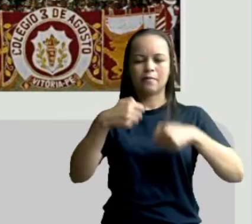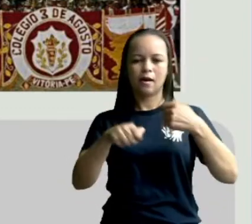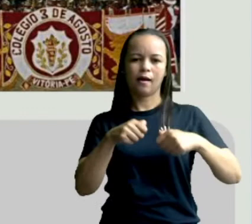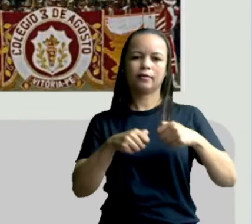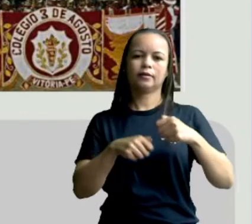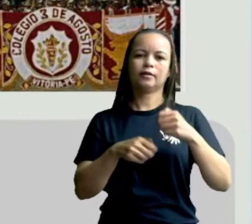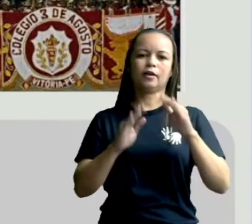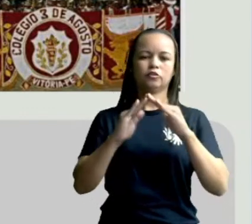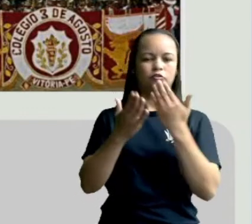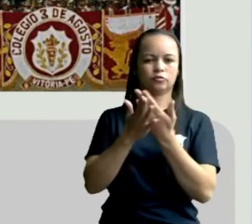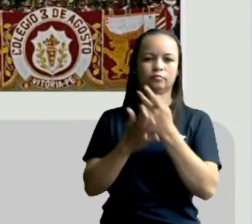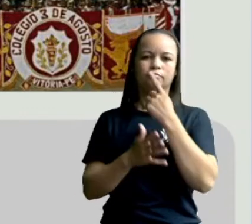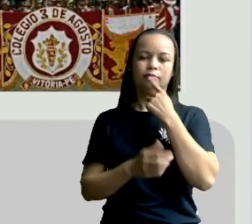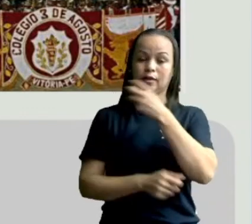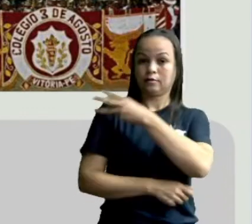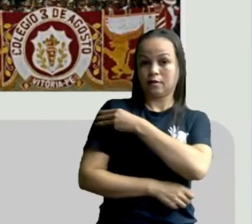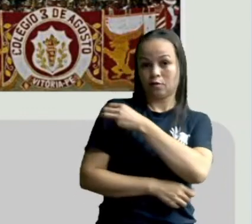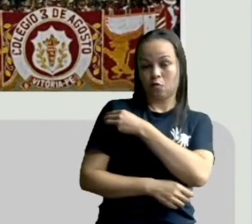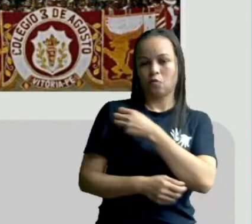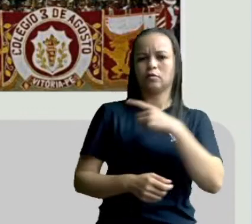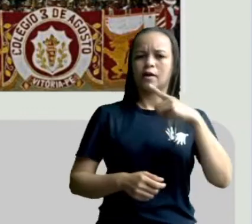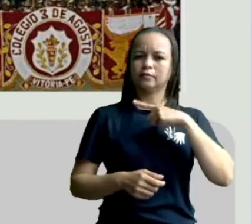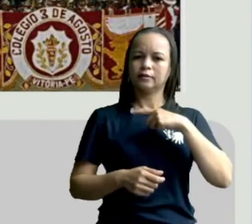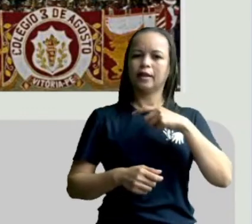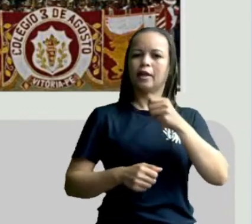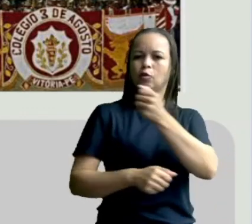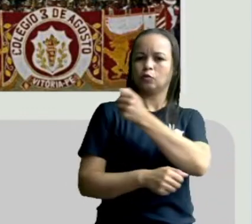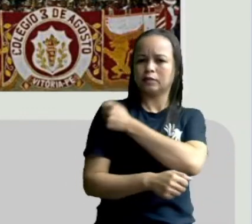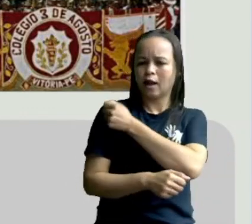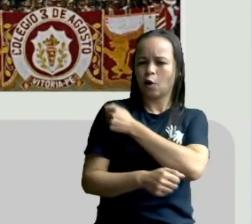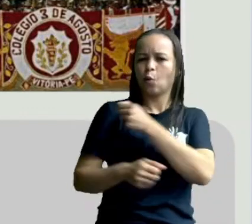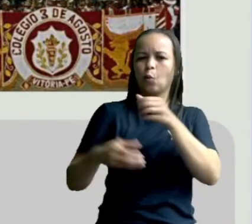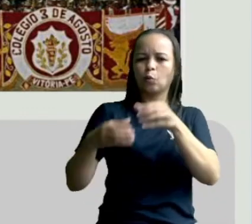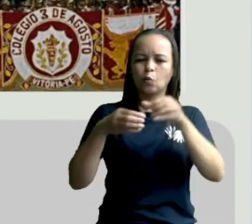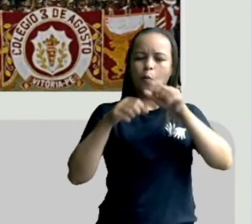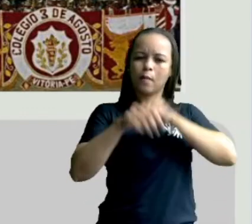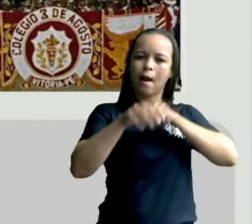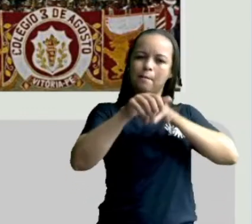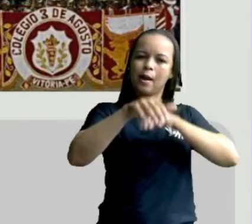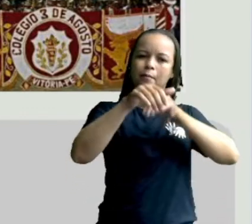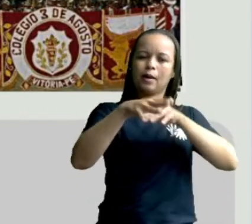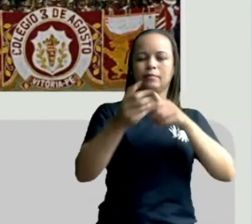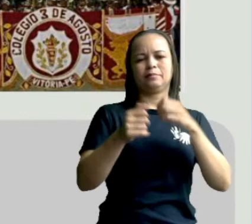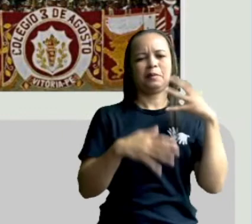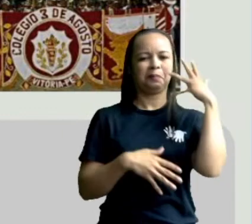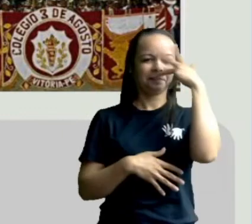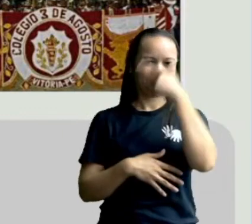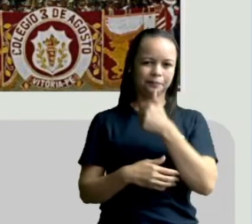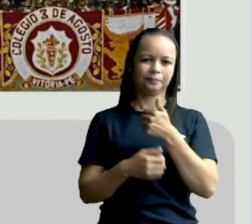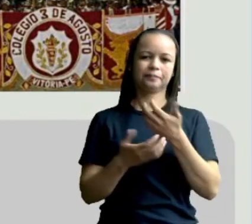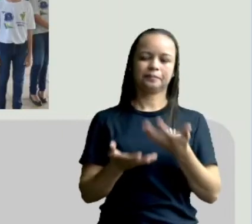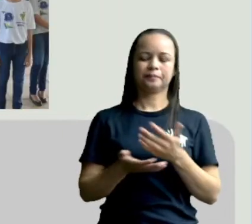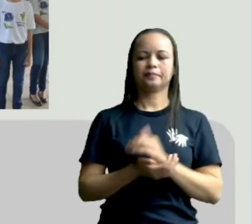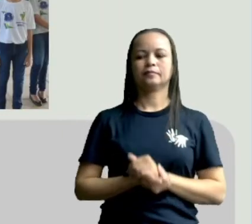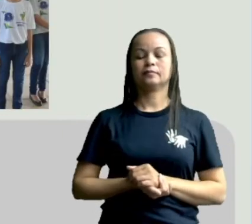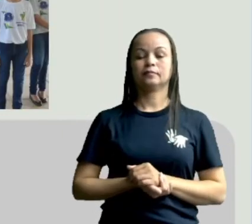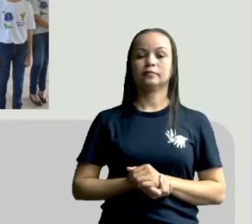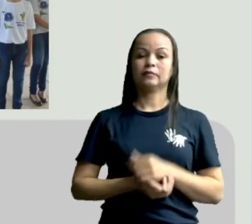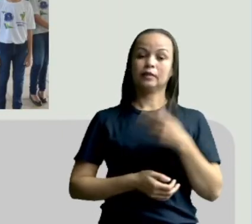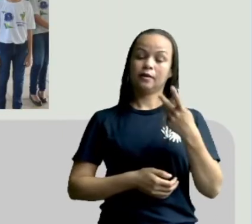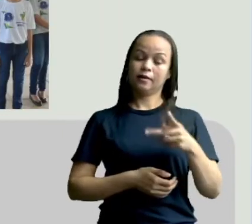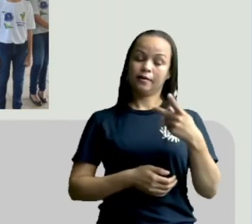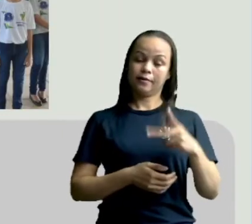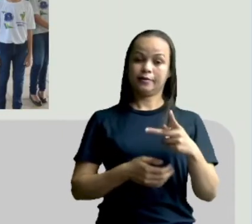Agosto? Então, tem as bandas, os alunos desfilam pelo centro da cidade. É bem bonito, não é isso? Esse